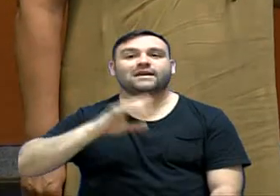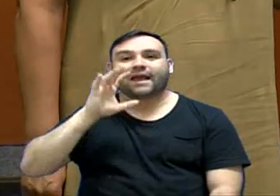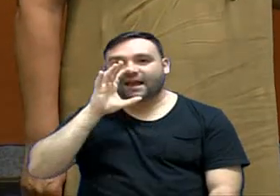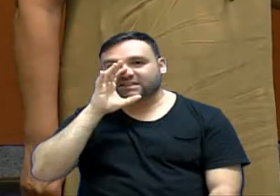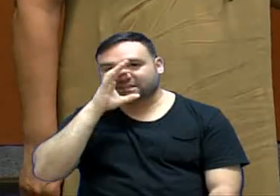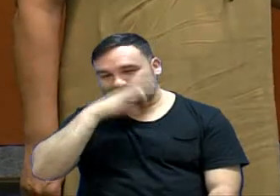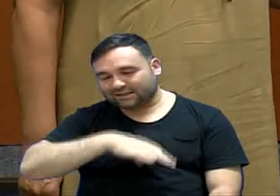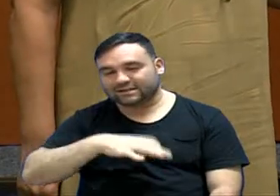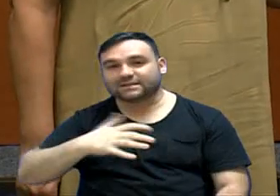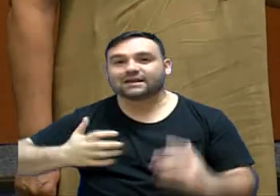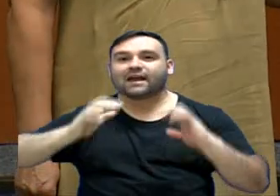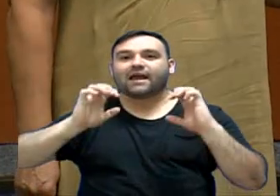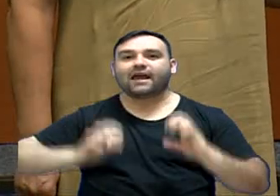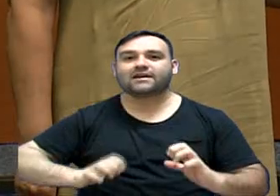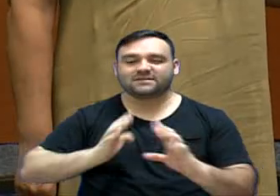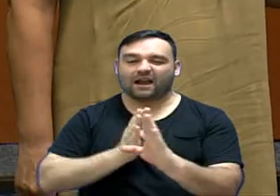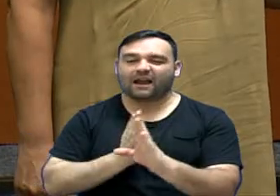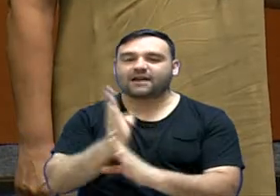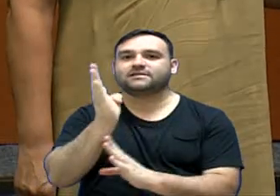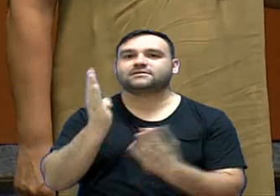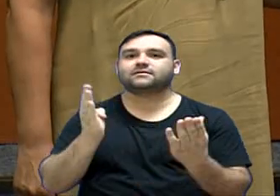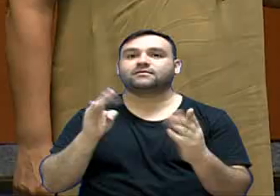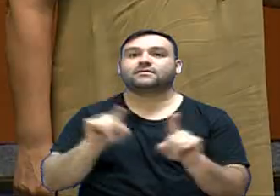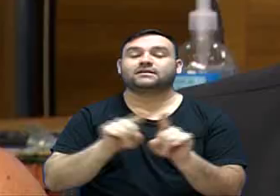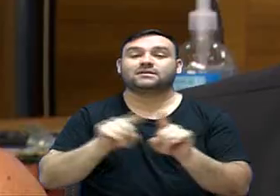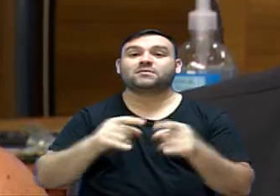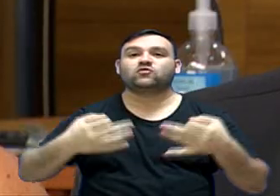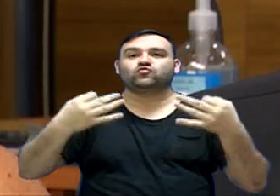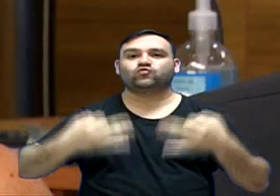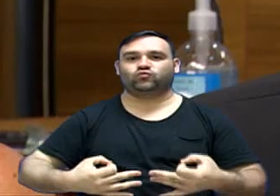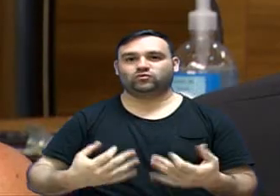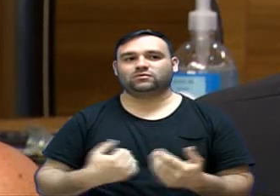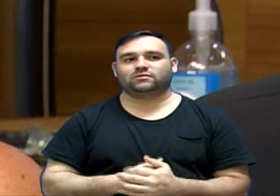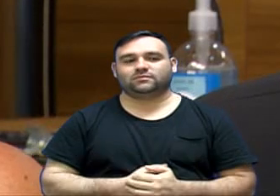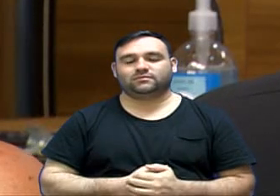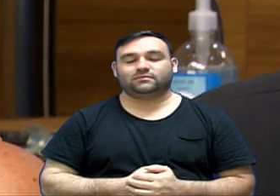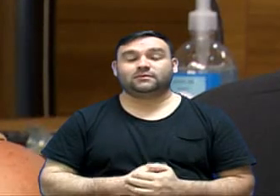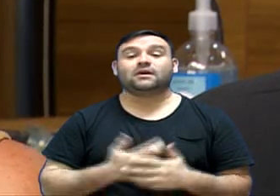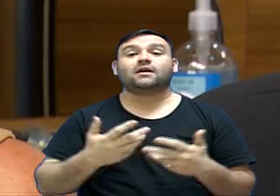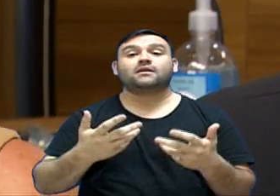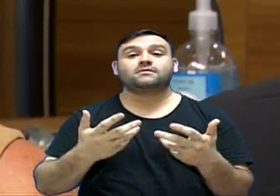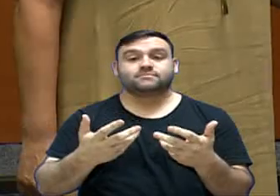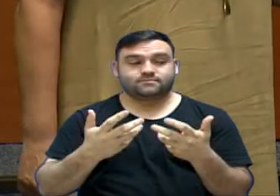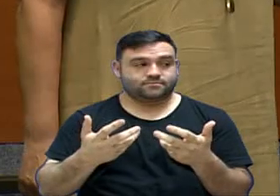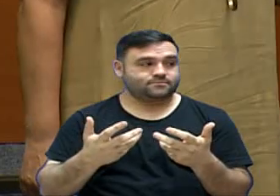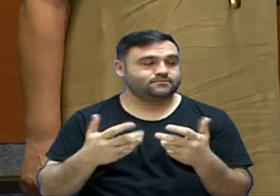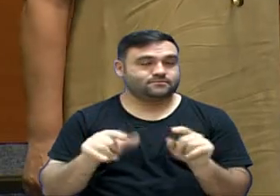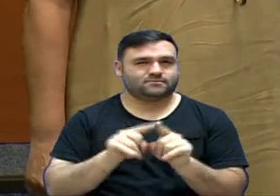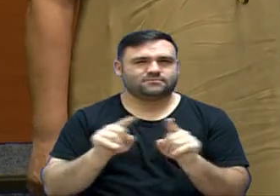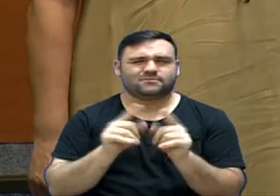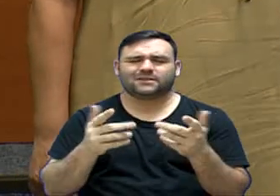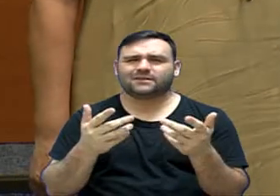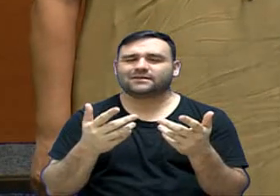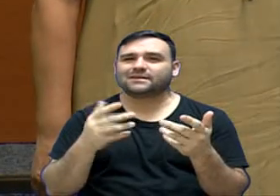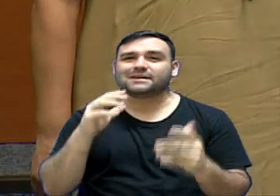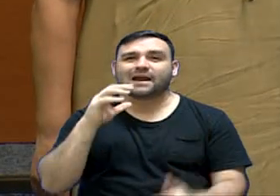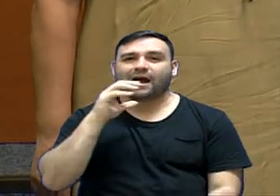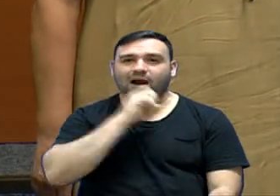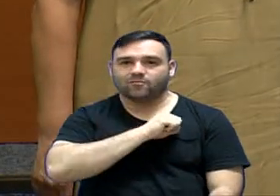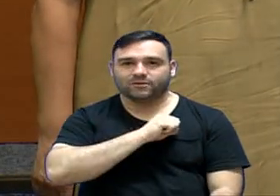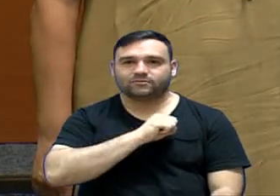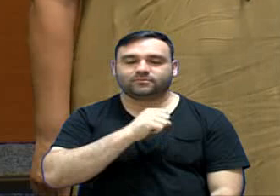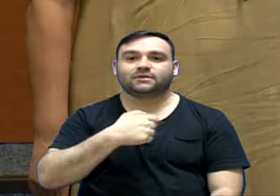integridade, ética, retidão, justiça. Eu quero, de uma forma muito